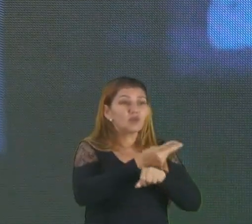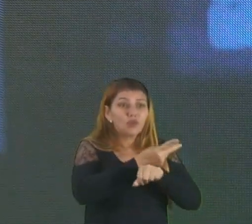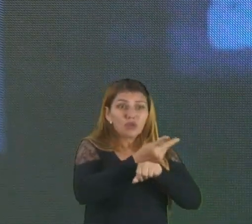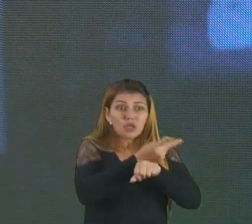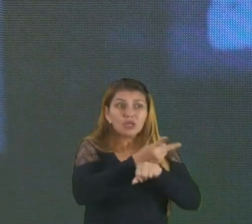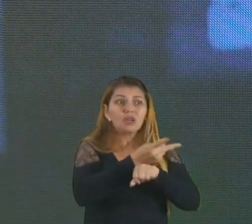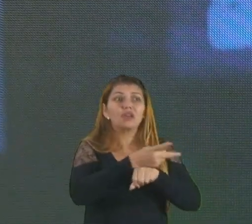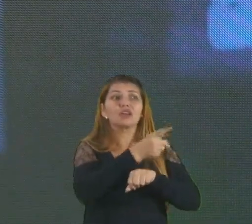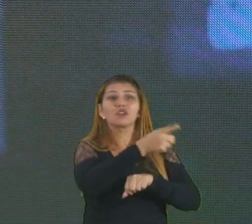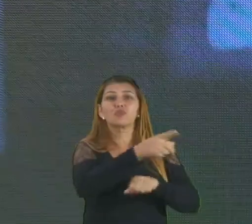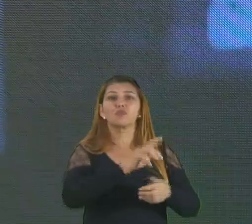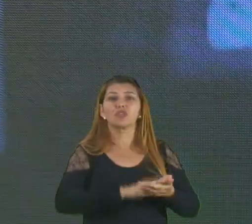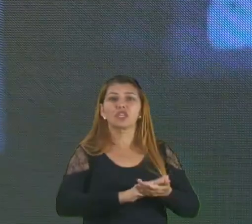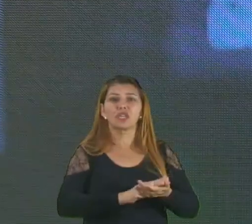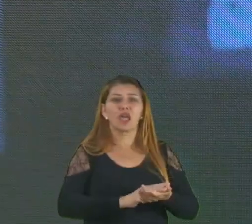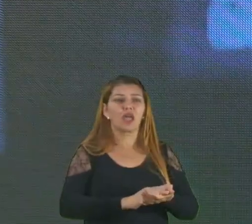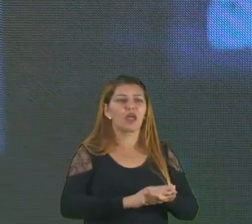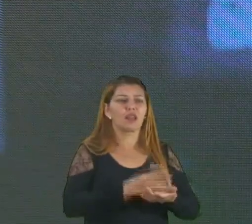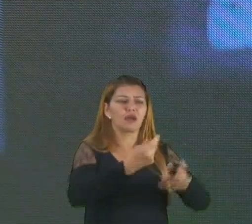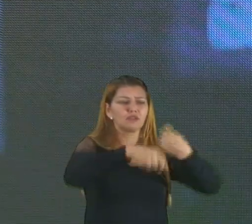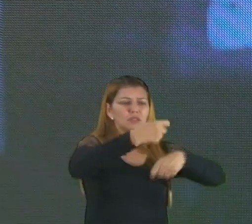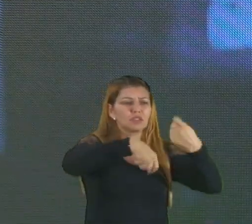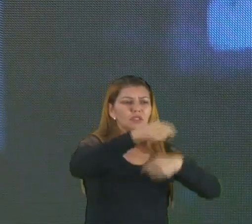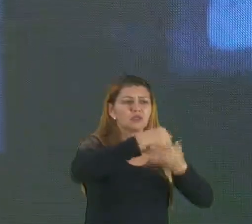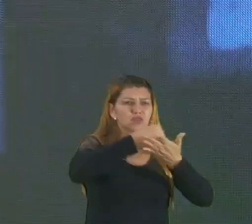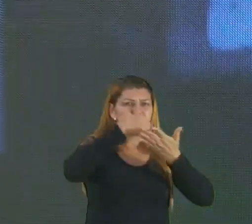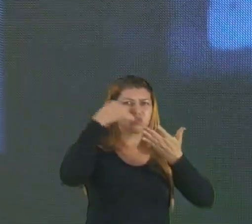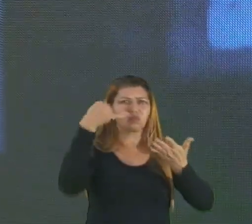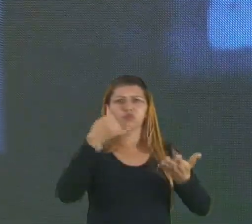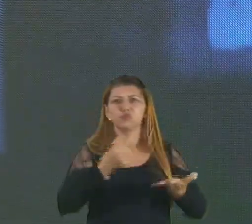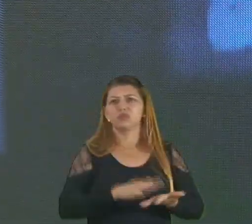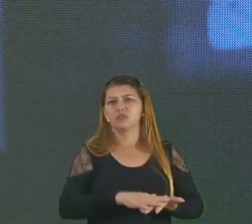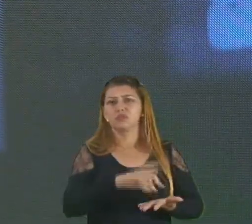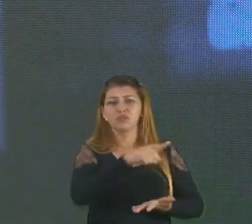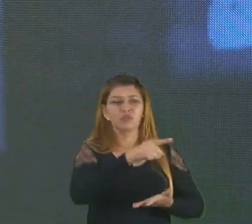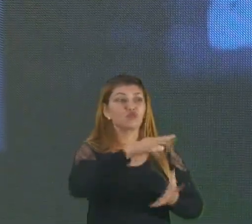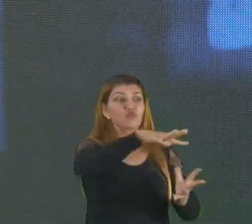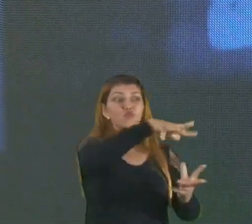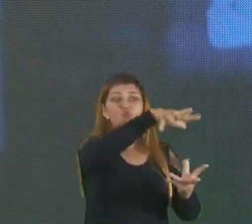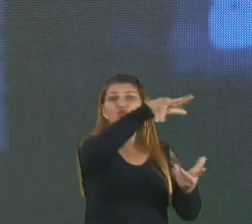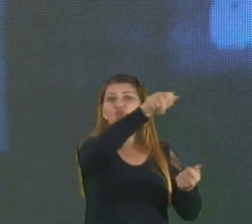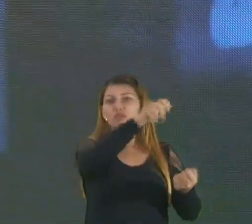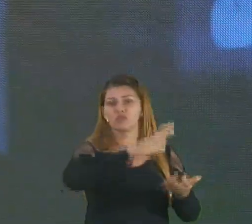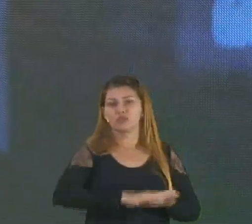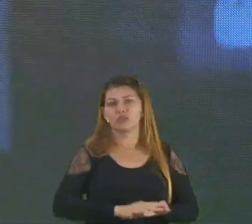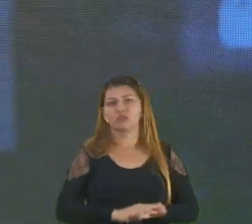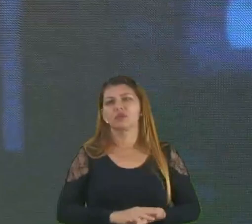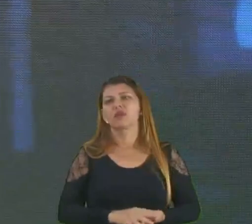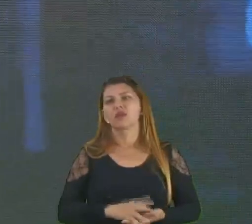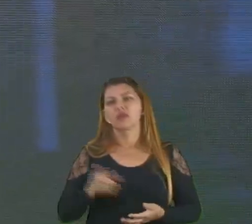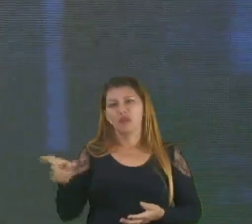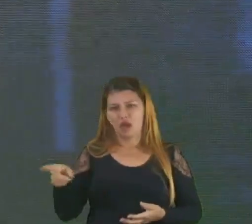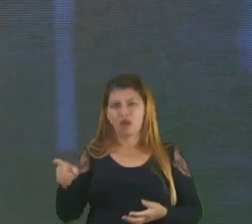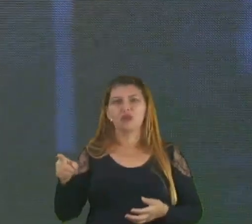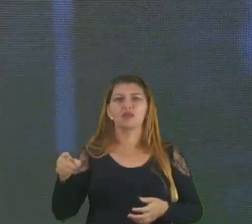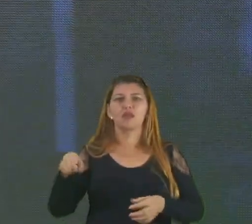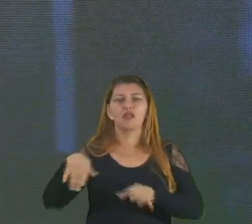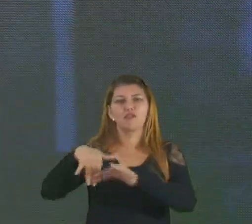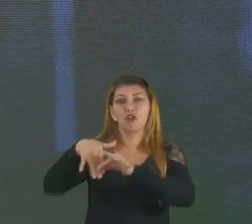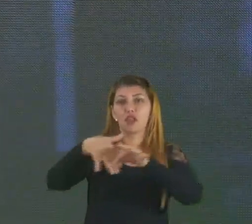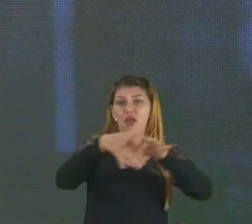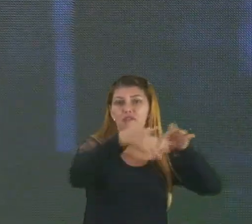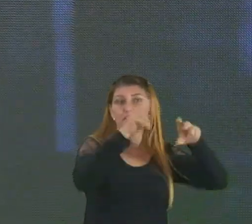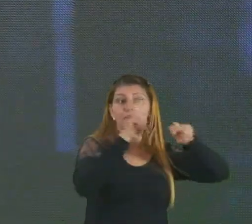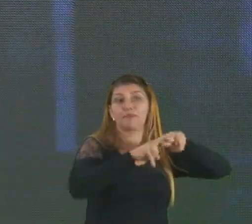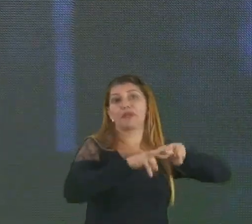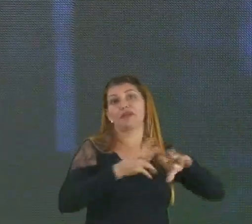mundiais. E ele saiu do púlpito preso. Sabe por quê, irmão? Sabe o que mais nós precisamos hoje, a igreja de